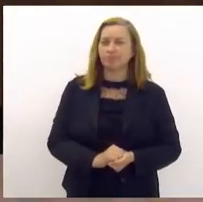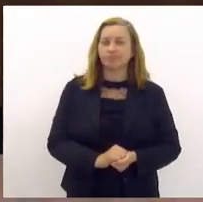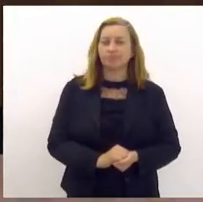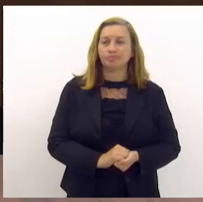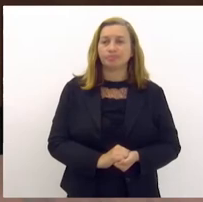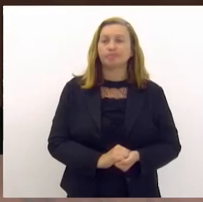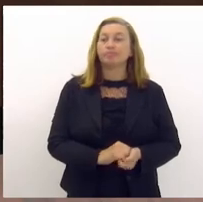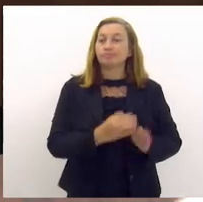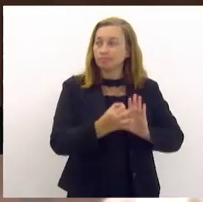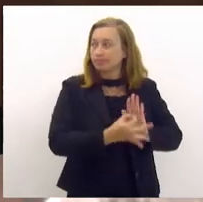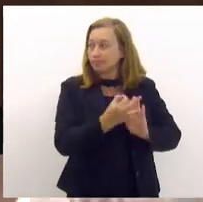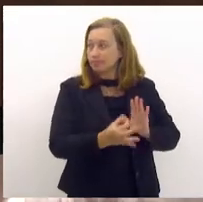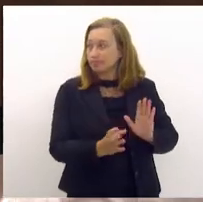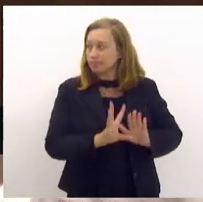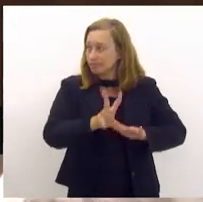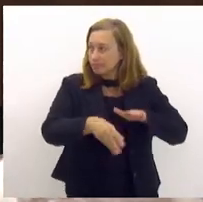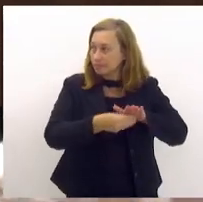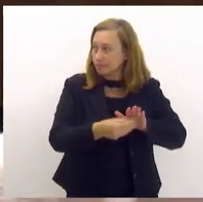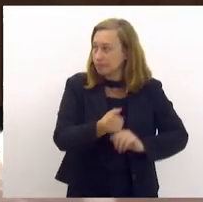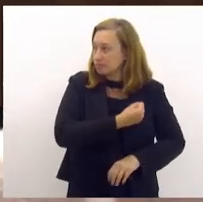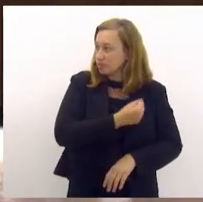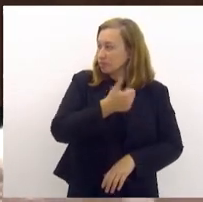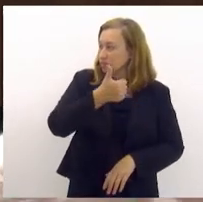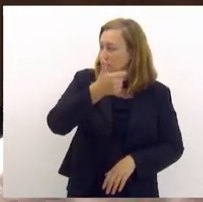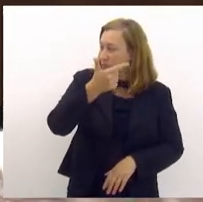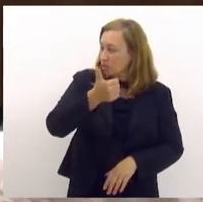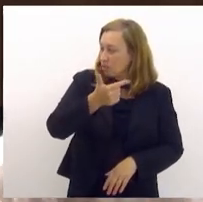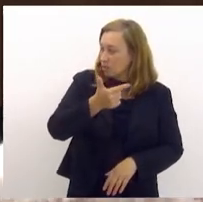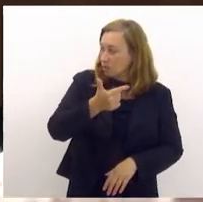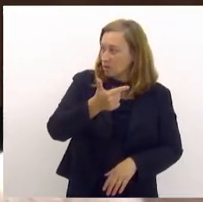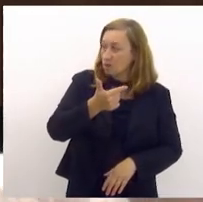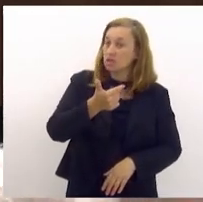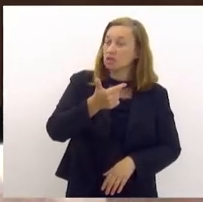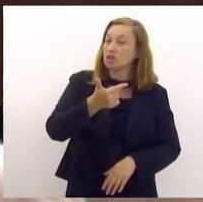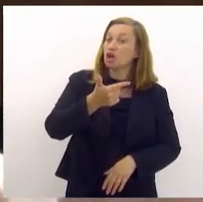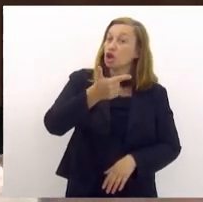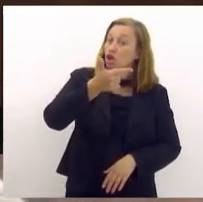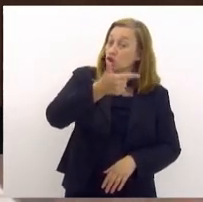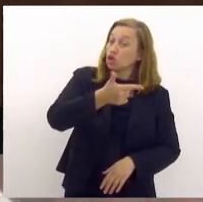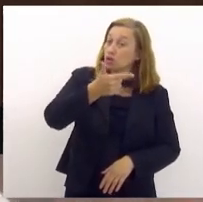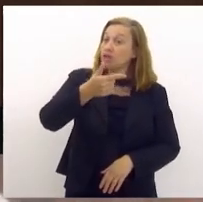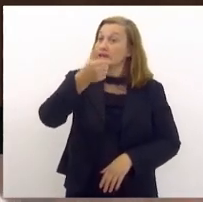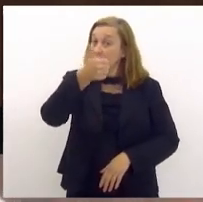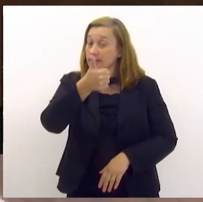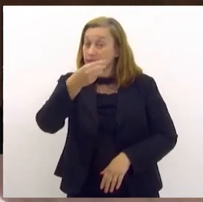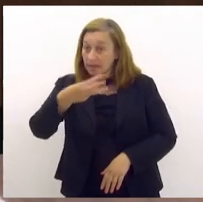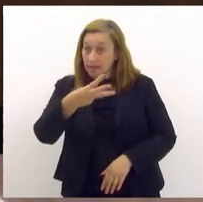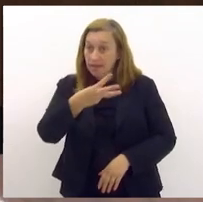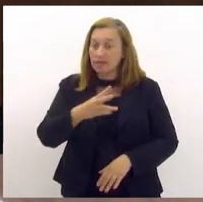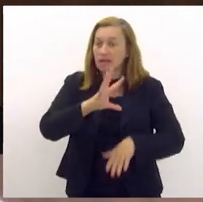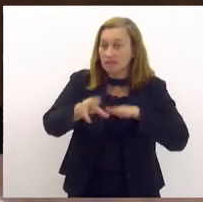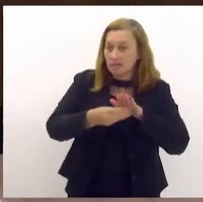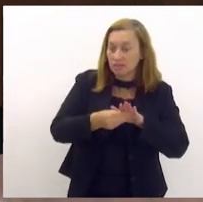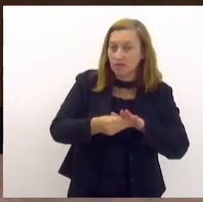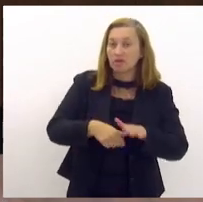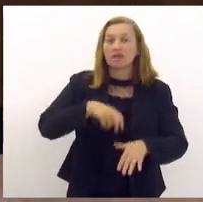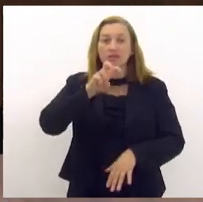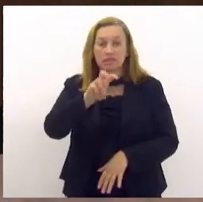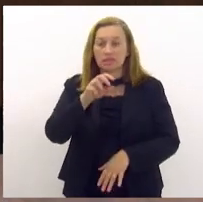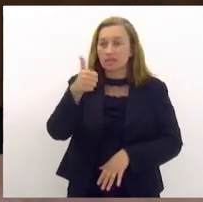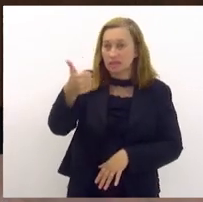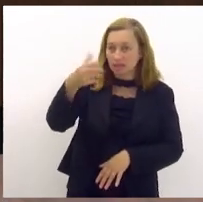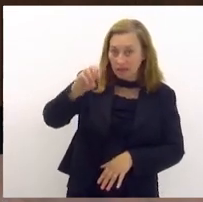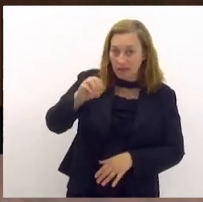Parecer favorável às emendas de números 11, 12 e 13. Favorável com subemenda aglutinativa às emendas de números 5 e